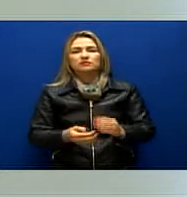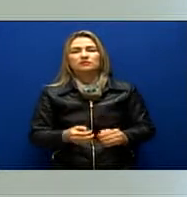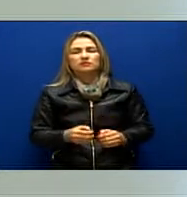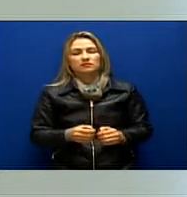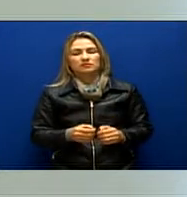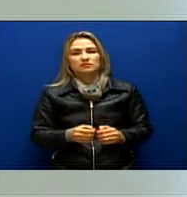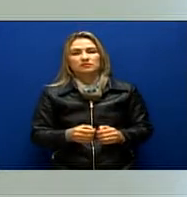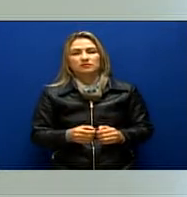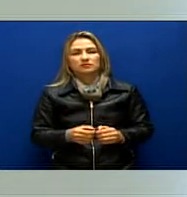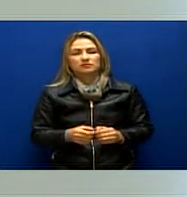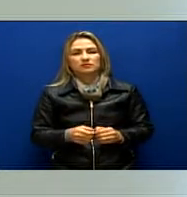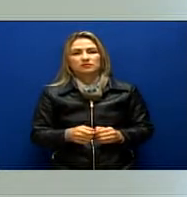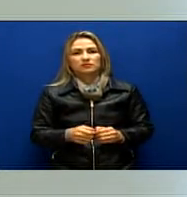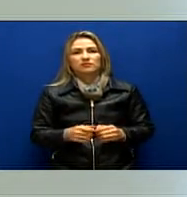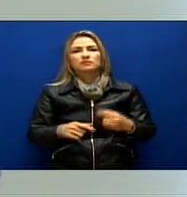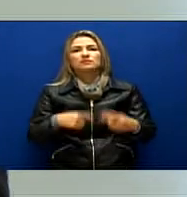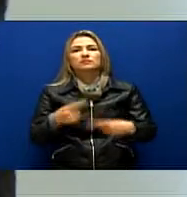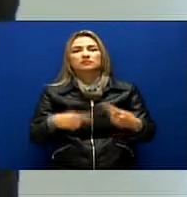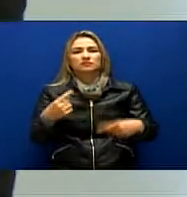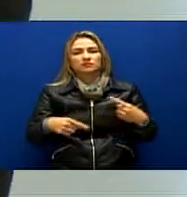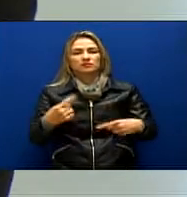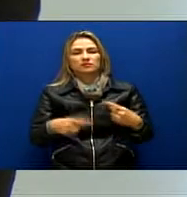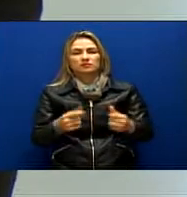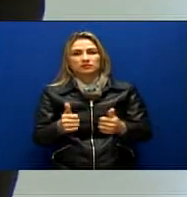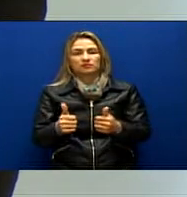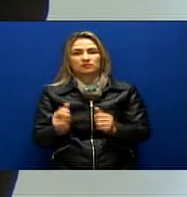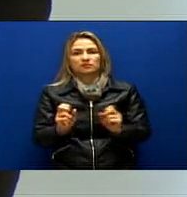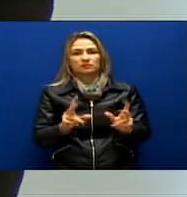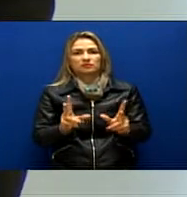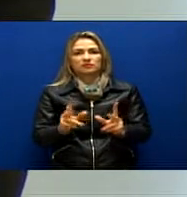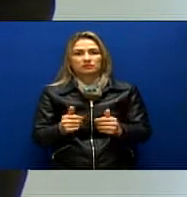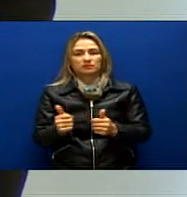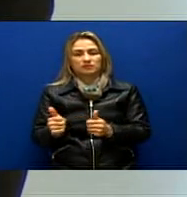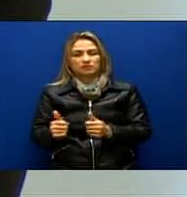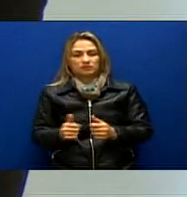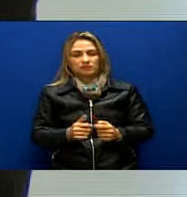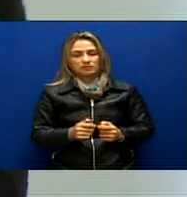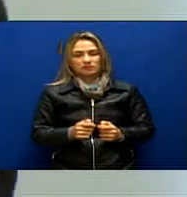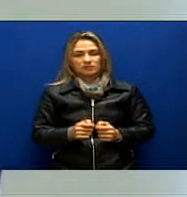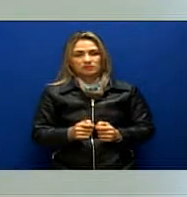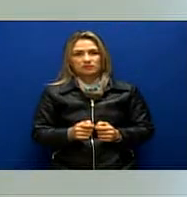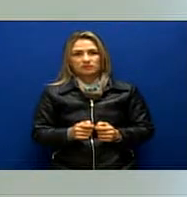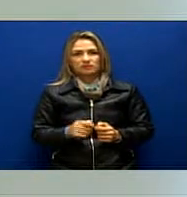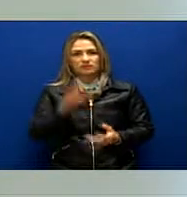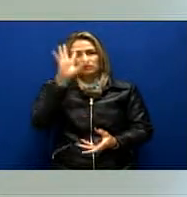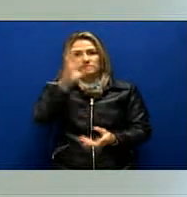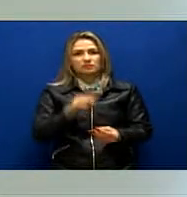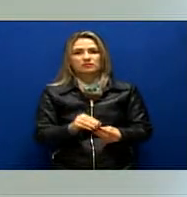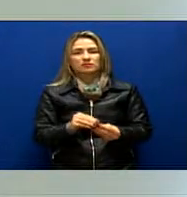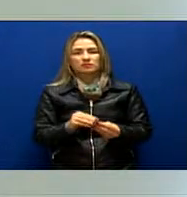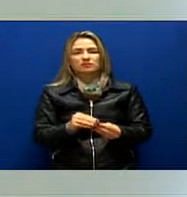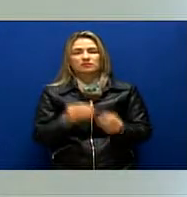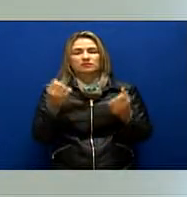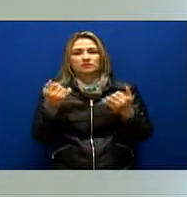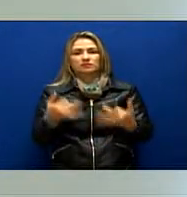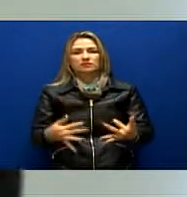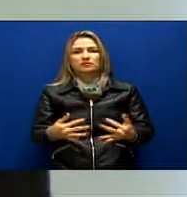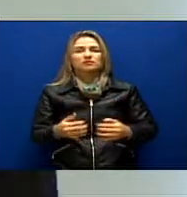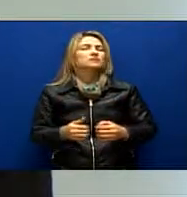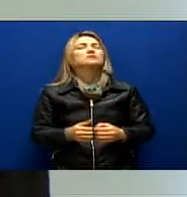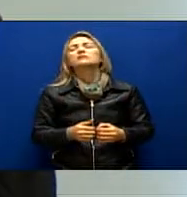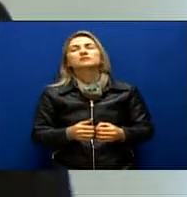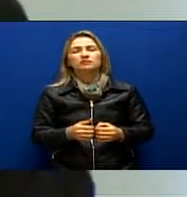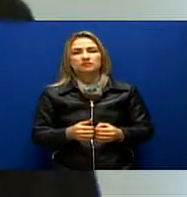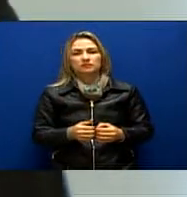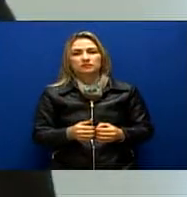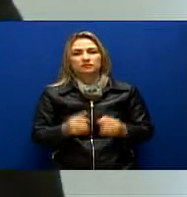e nós aprovamos e discutimos. Tá bom. Tá bom, eu vou tentar ser sucinto aqui então. Pastor Luiz Santos,